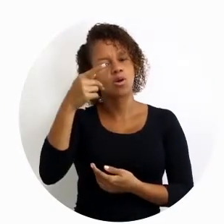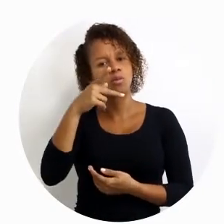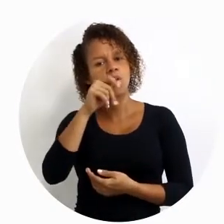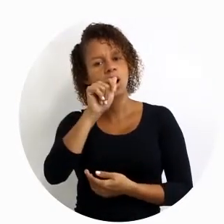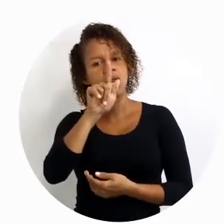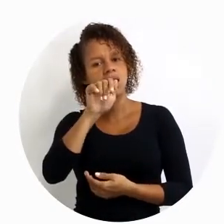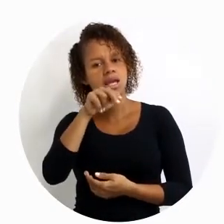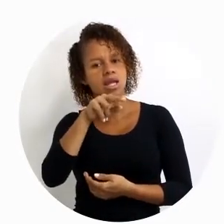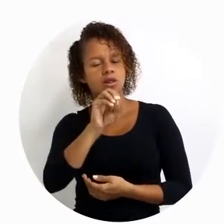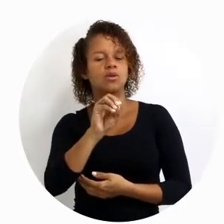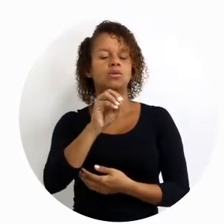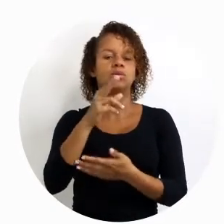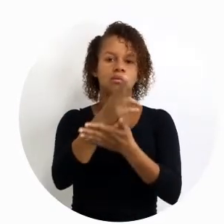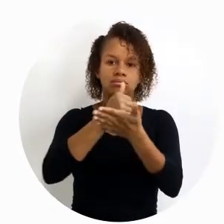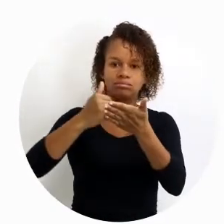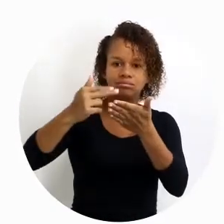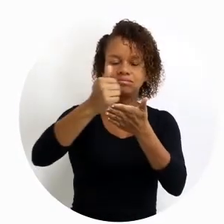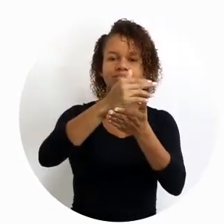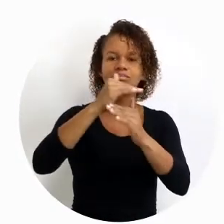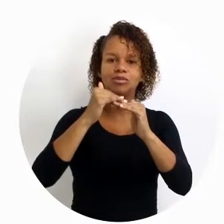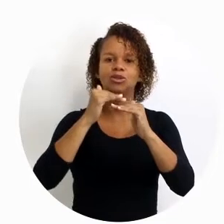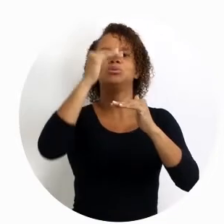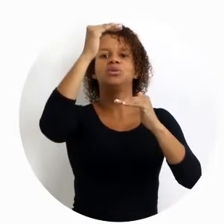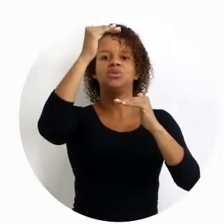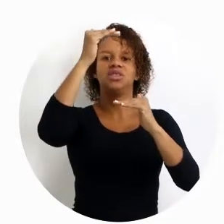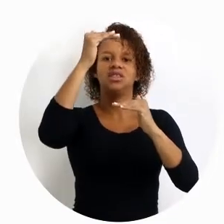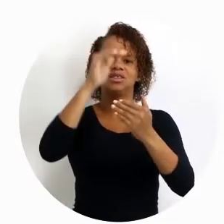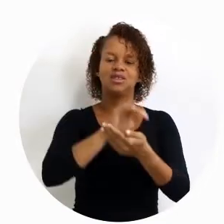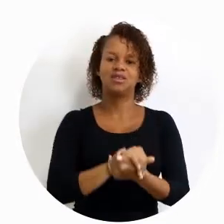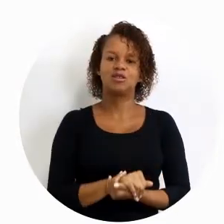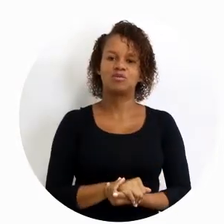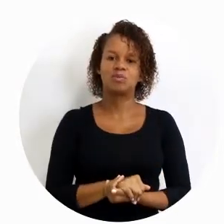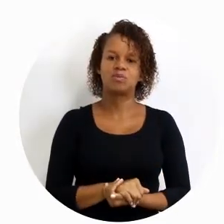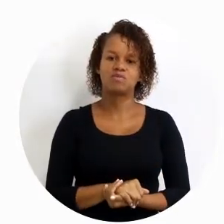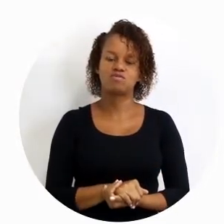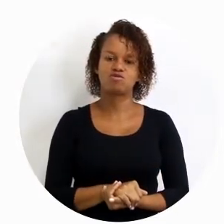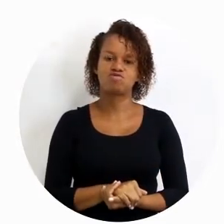utilizando um outro polígono desenhado sobre a superfície